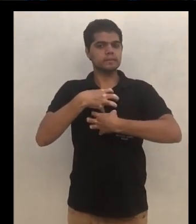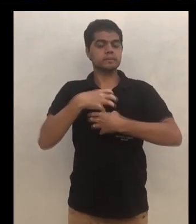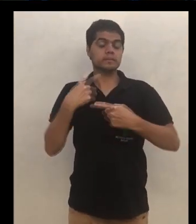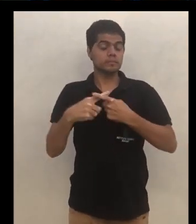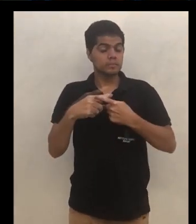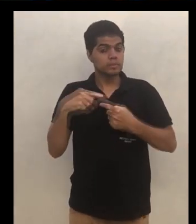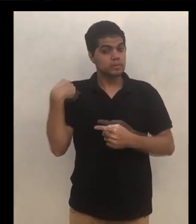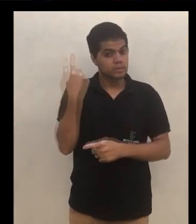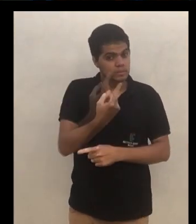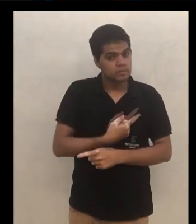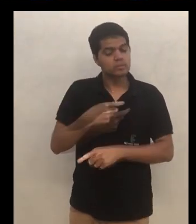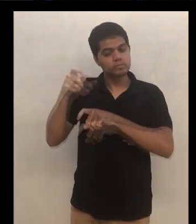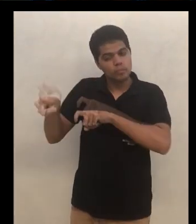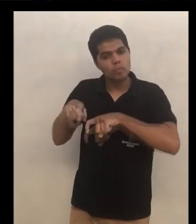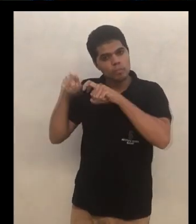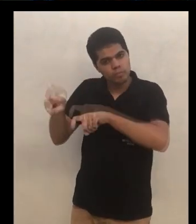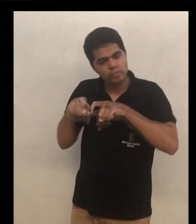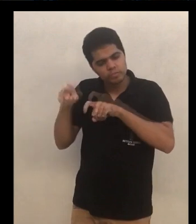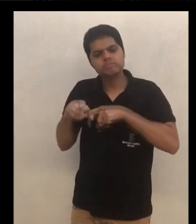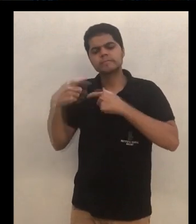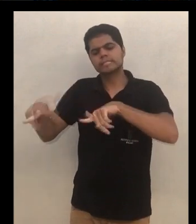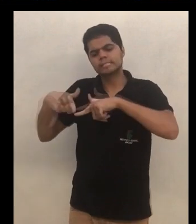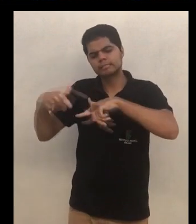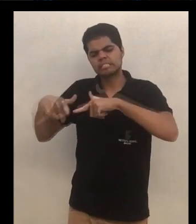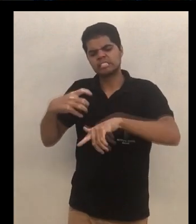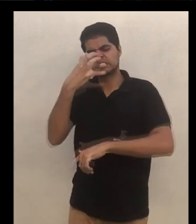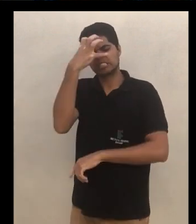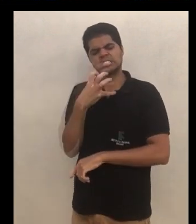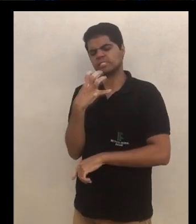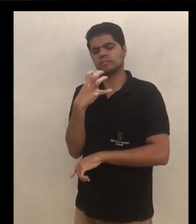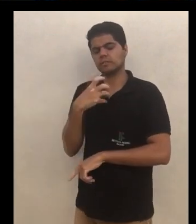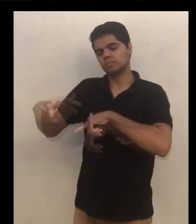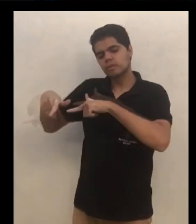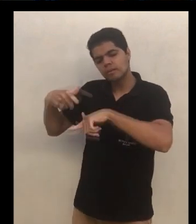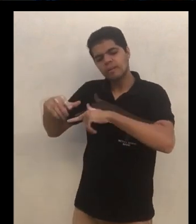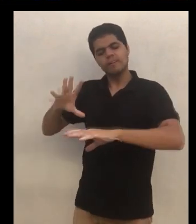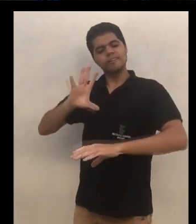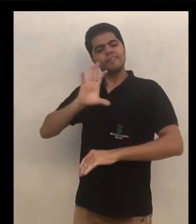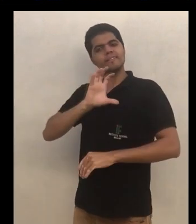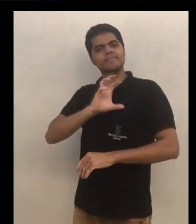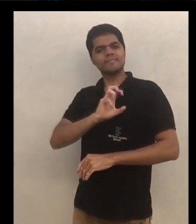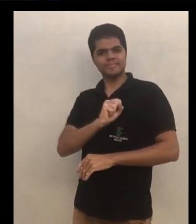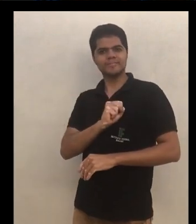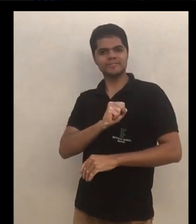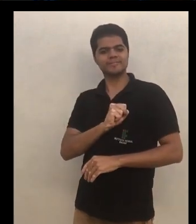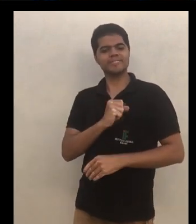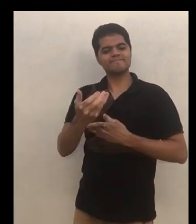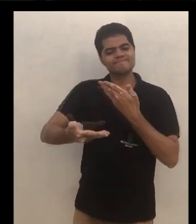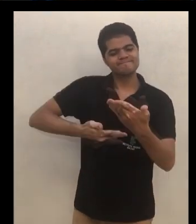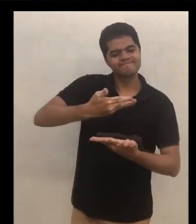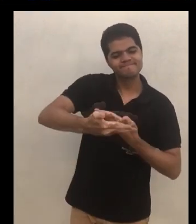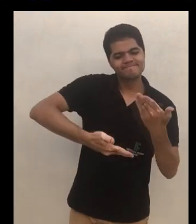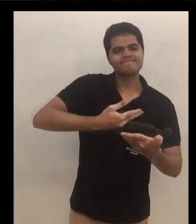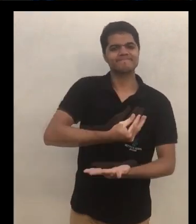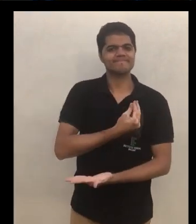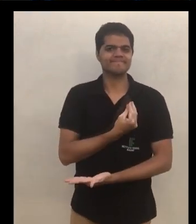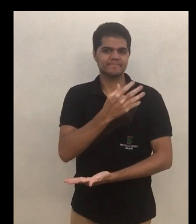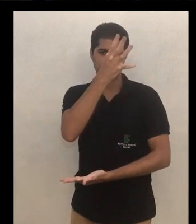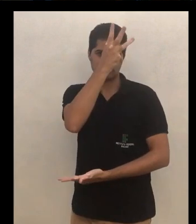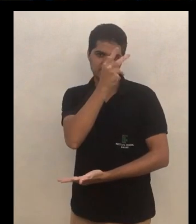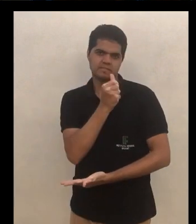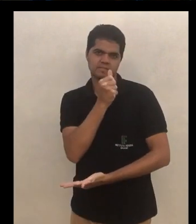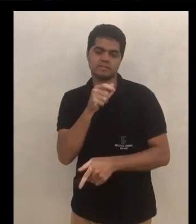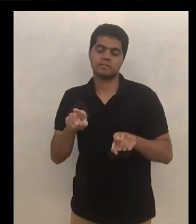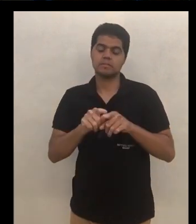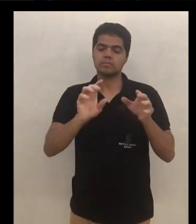trabalha com avicultura tem que ter muito amor, tá? Para não bagunçar a vida das aves. Liberdade ambiental, eles devem